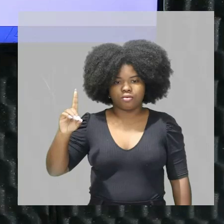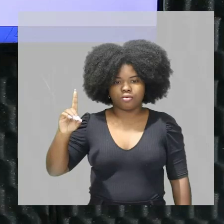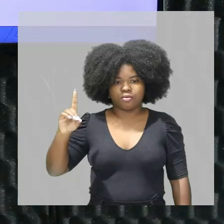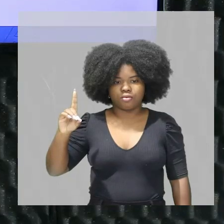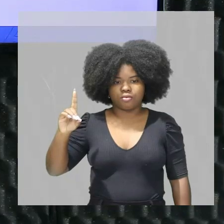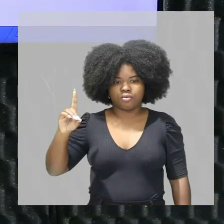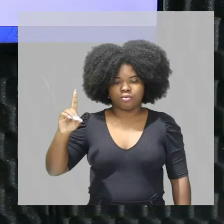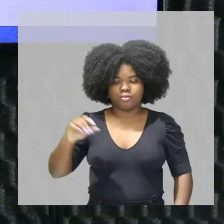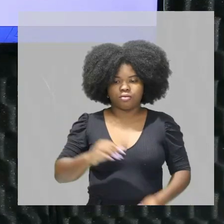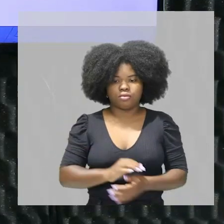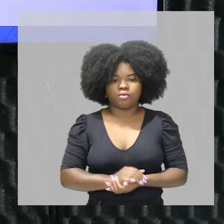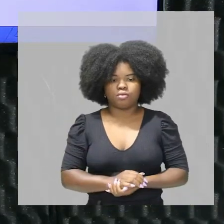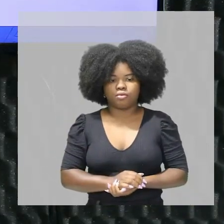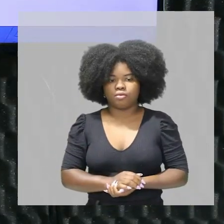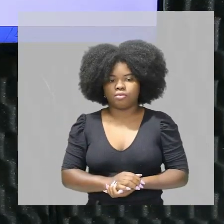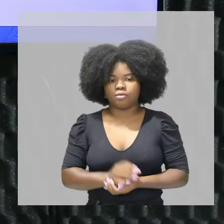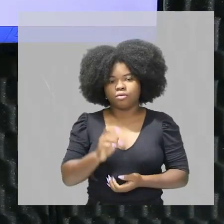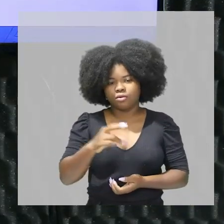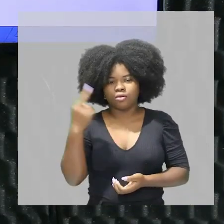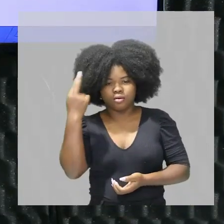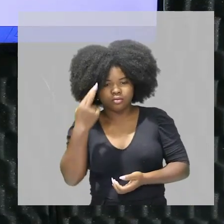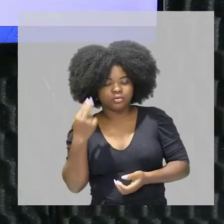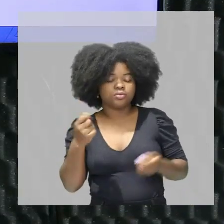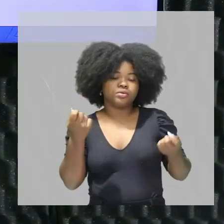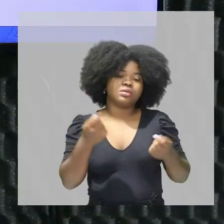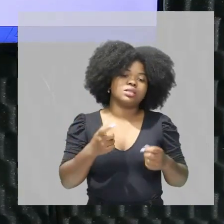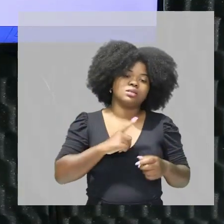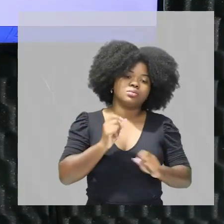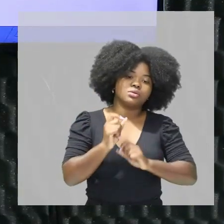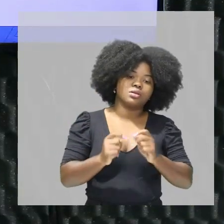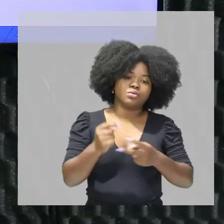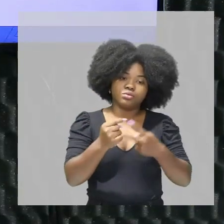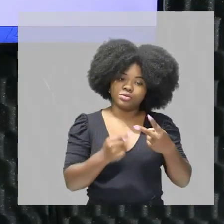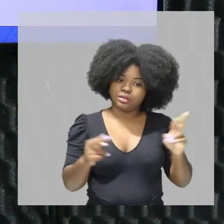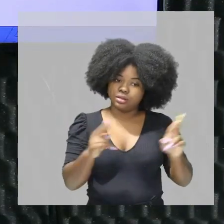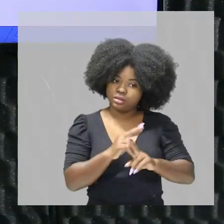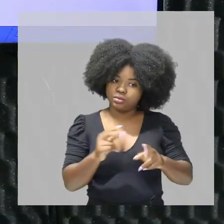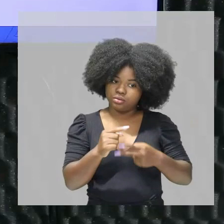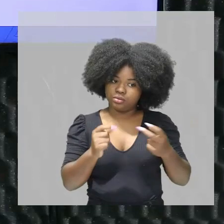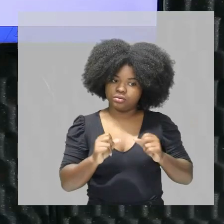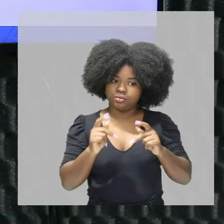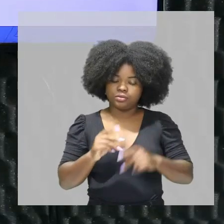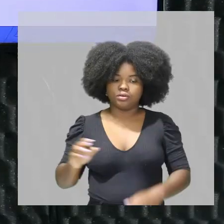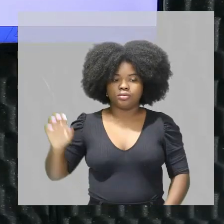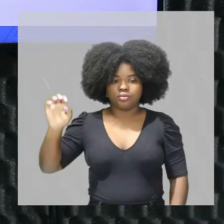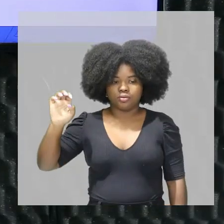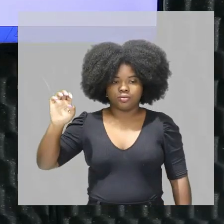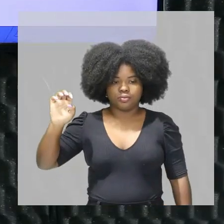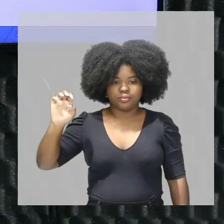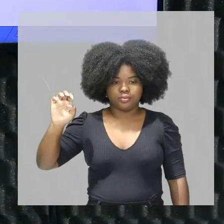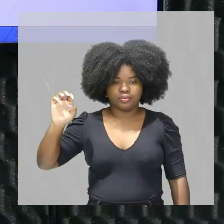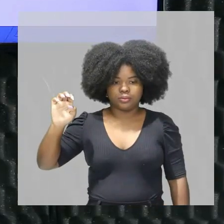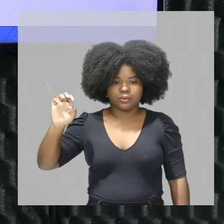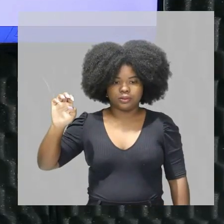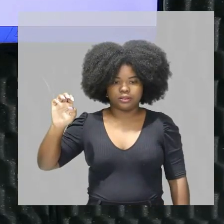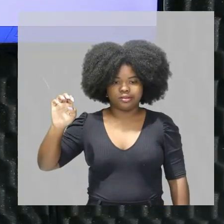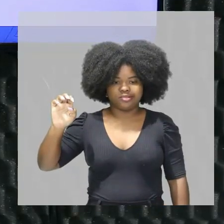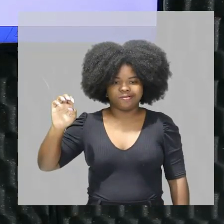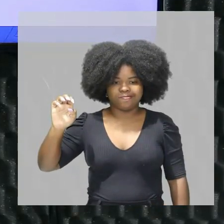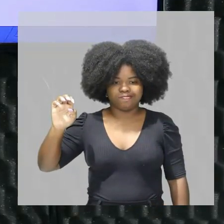racionalismo então nós estamos procurando os dois não dá certo refuta-se mutuamente sim